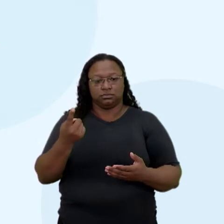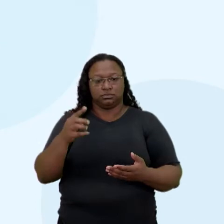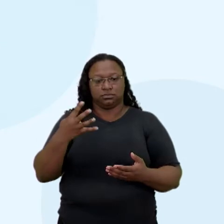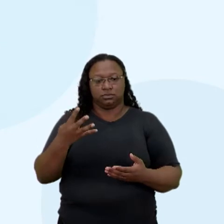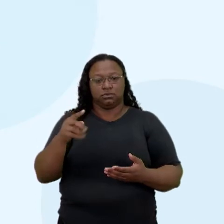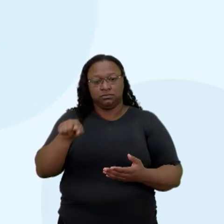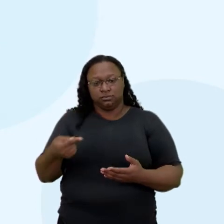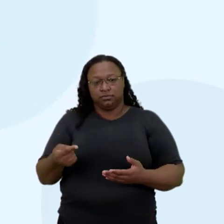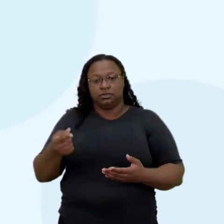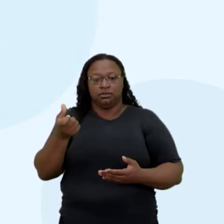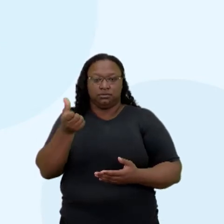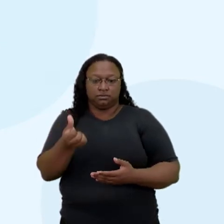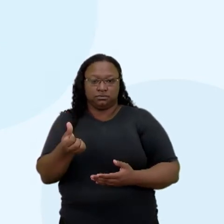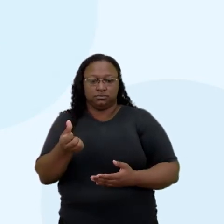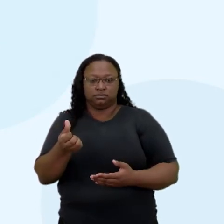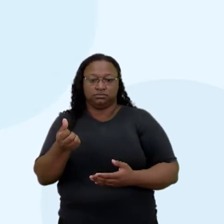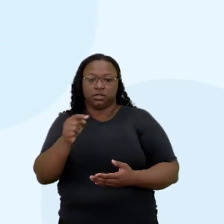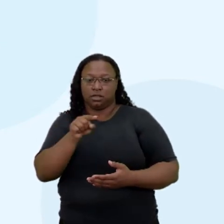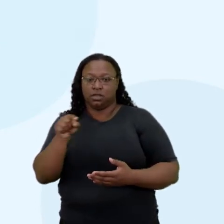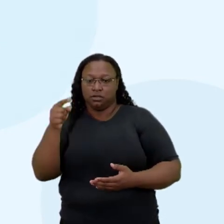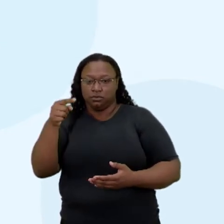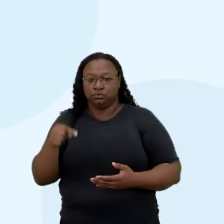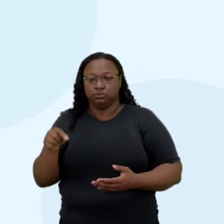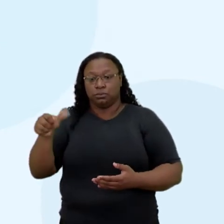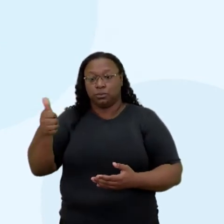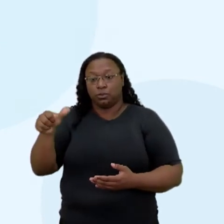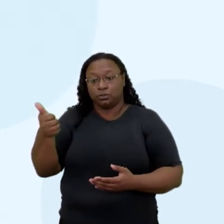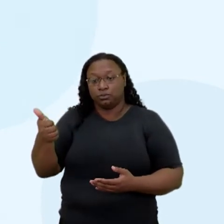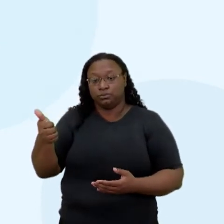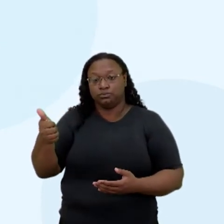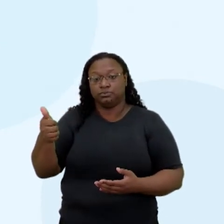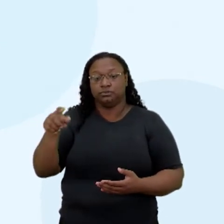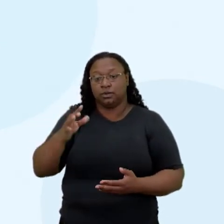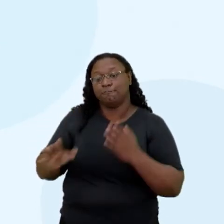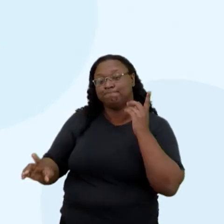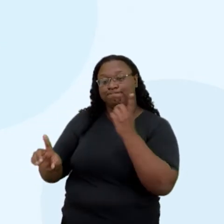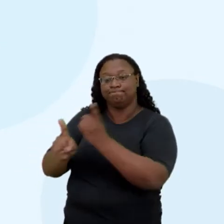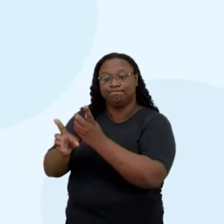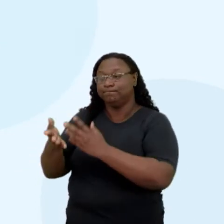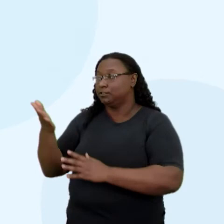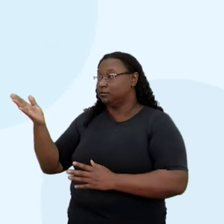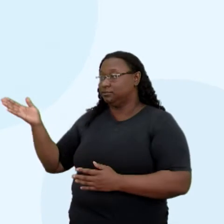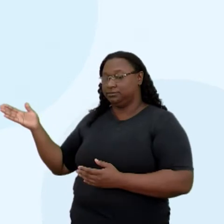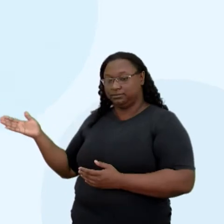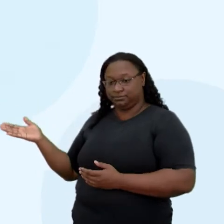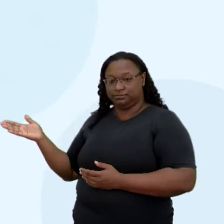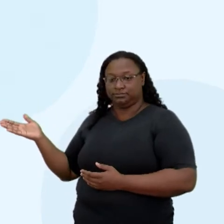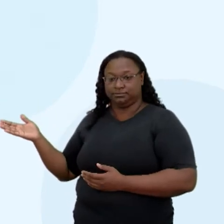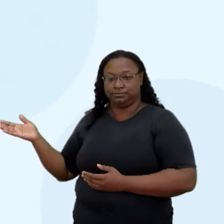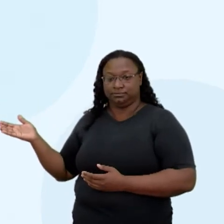414,6 e dividimos por 11, ou seja, encontramos uma média aritmética aí dos valores de Y de